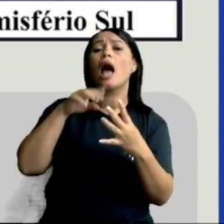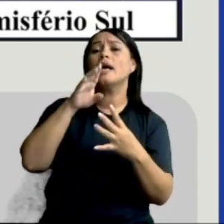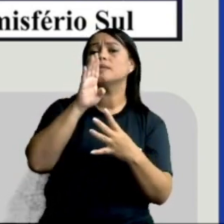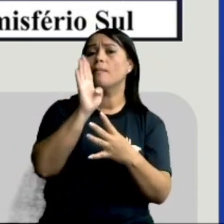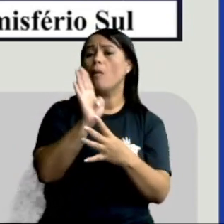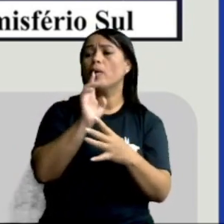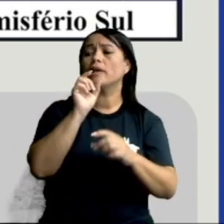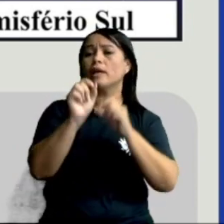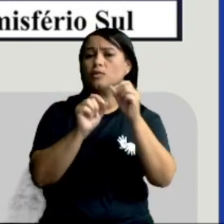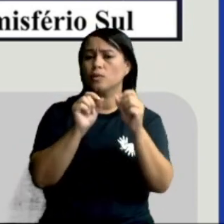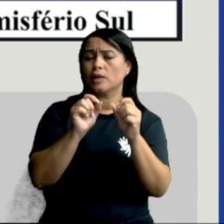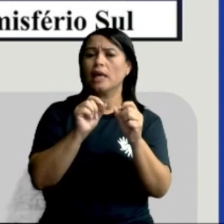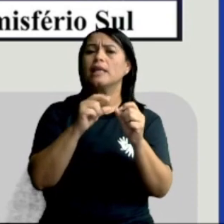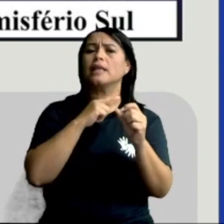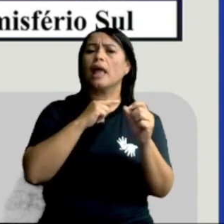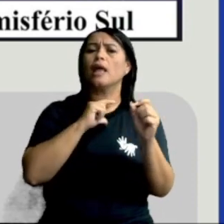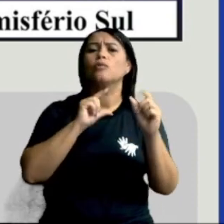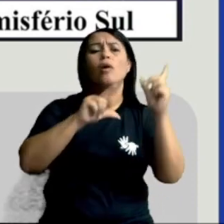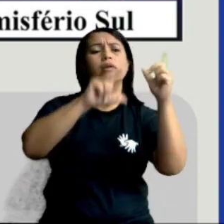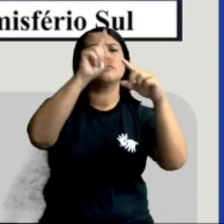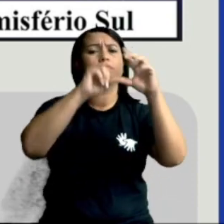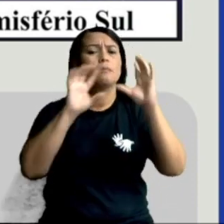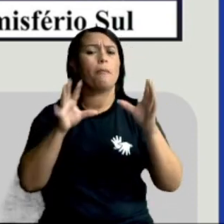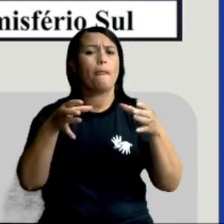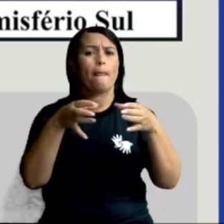as constelações presentes